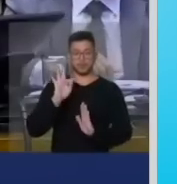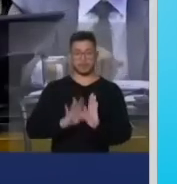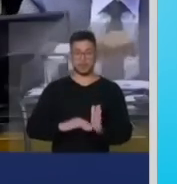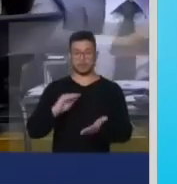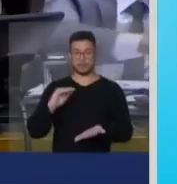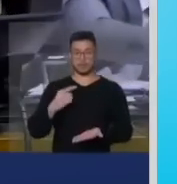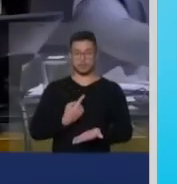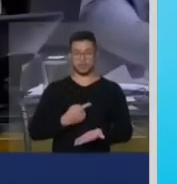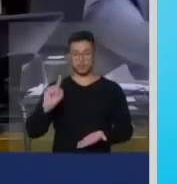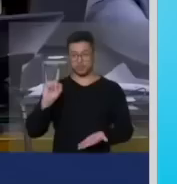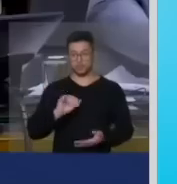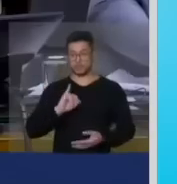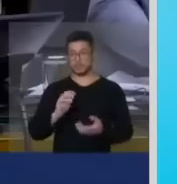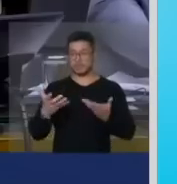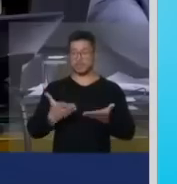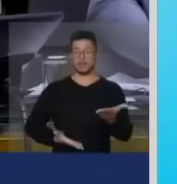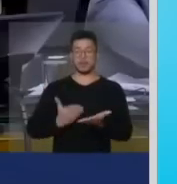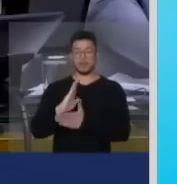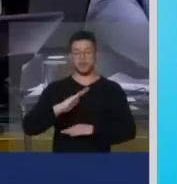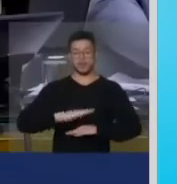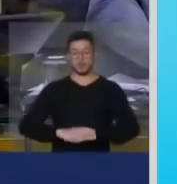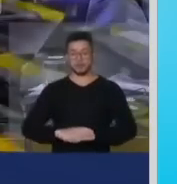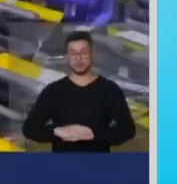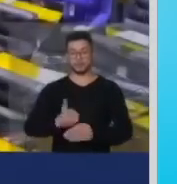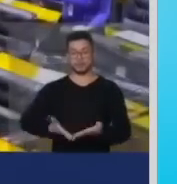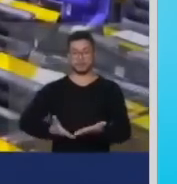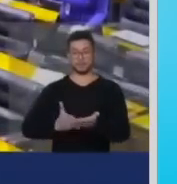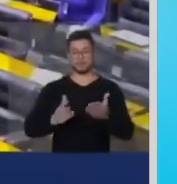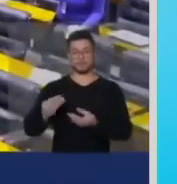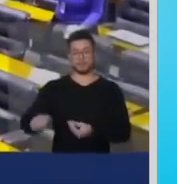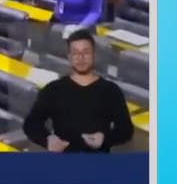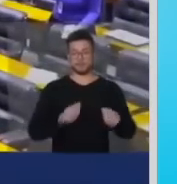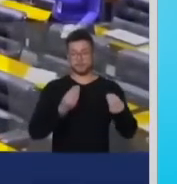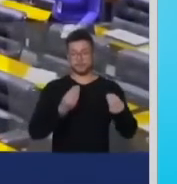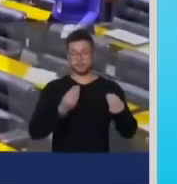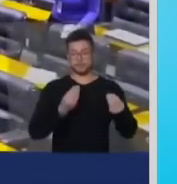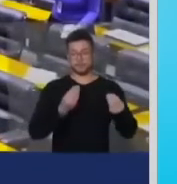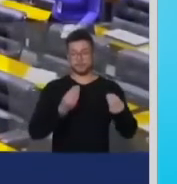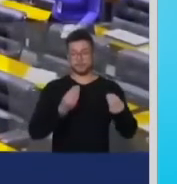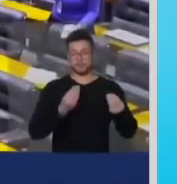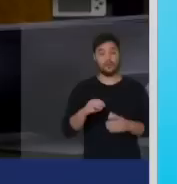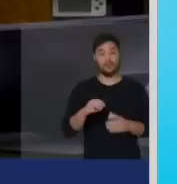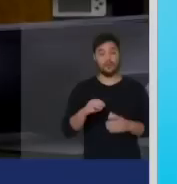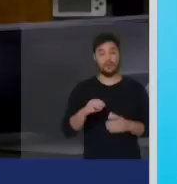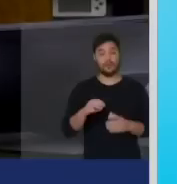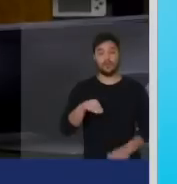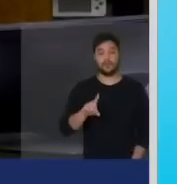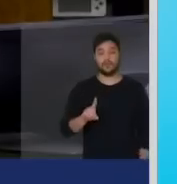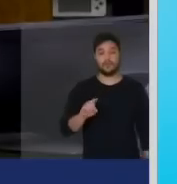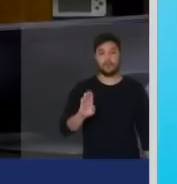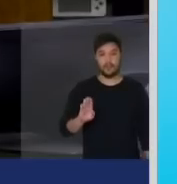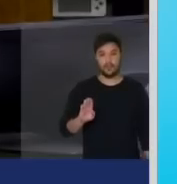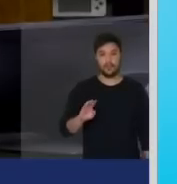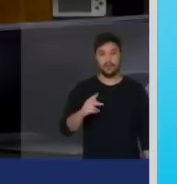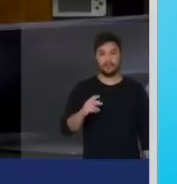é impressionante como o governo se resume a prática que ele adotou lá